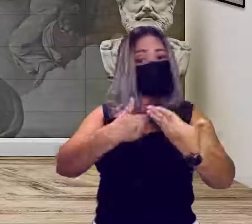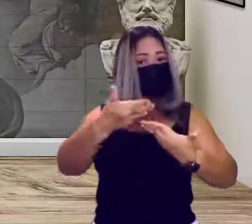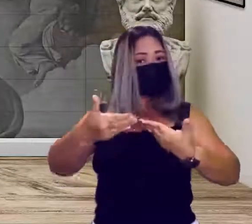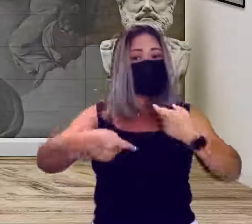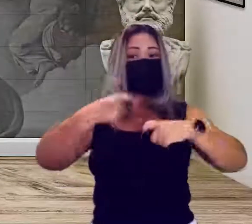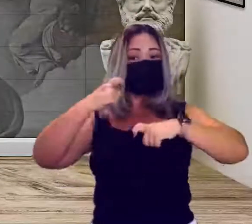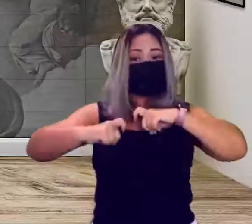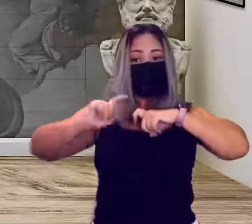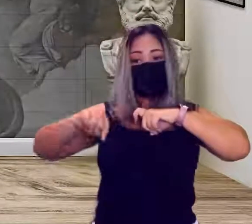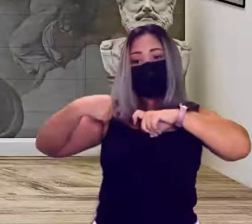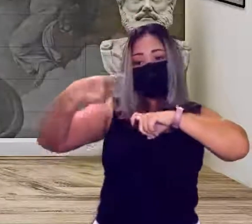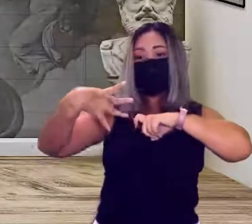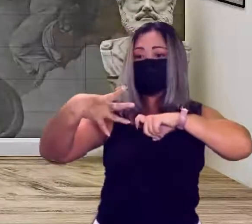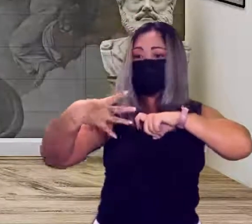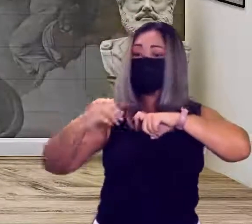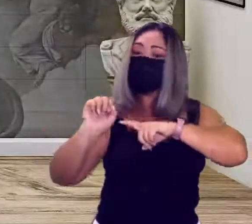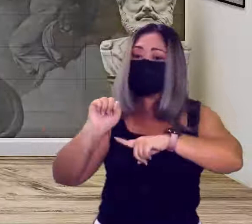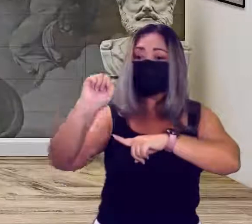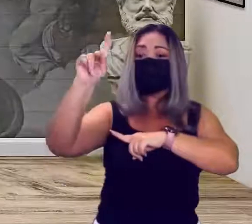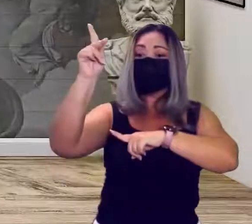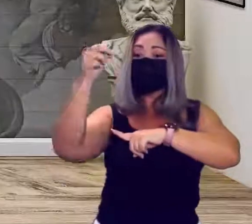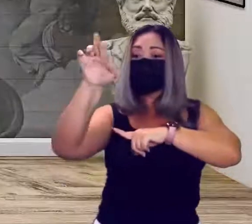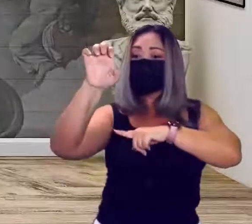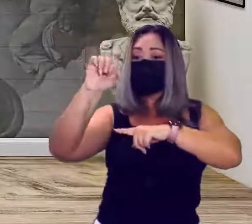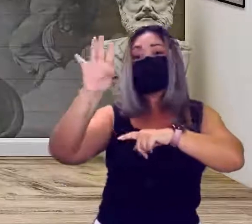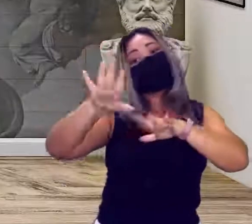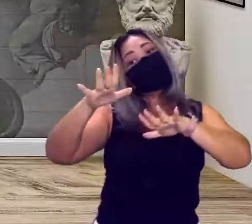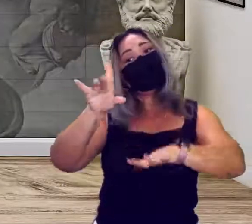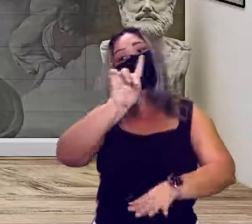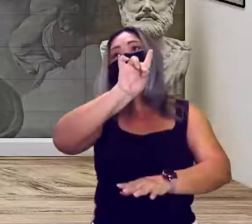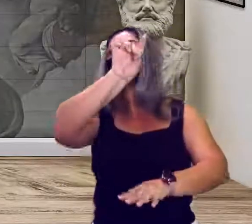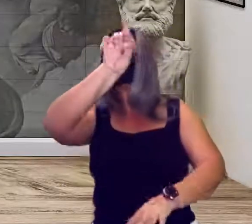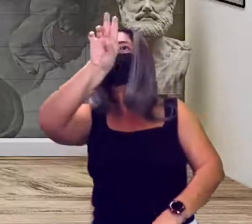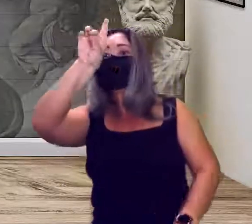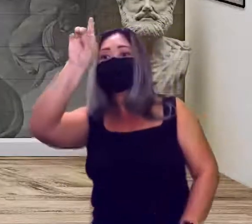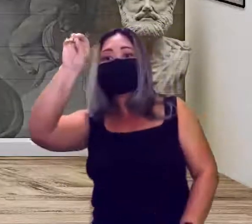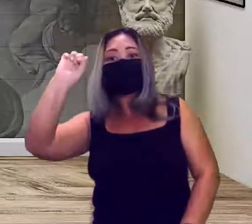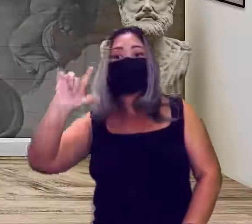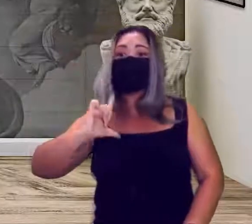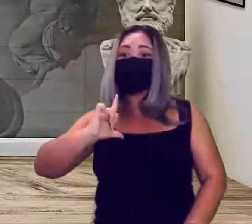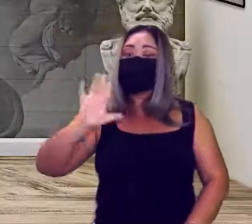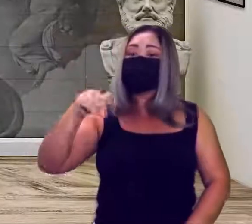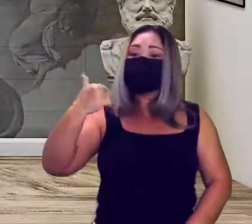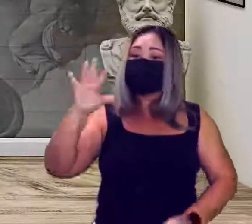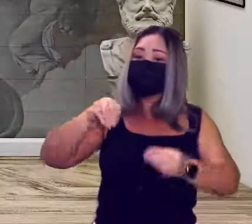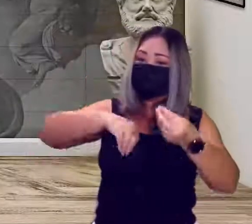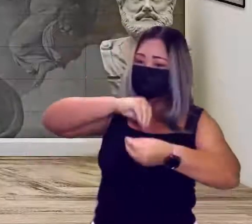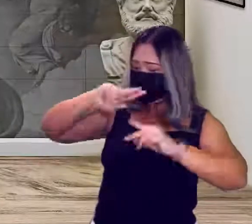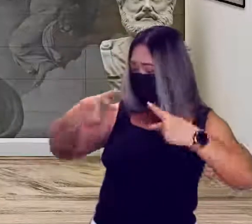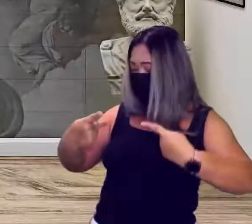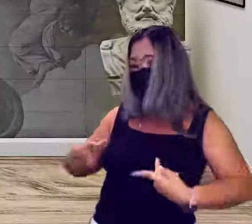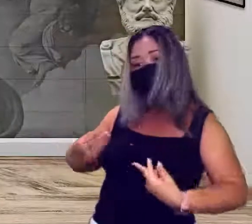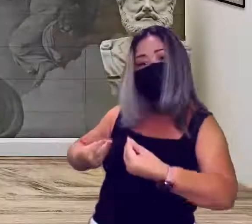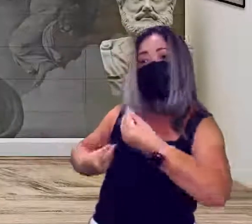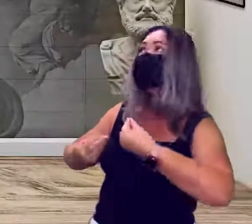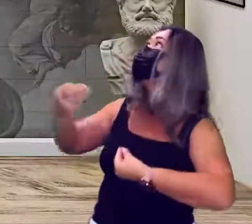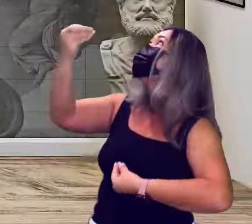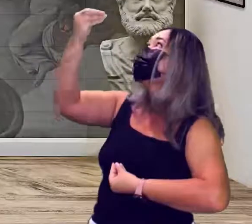e geraram os heróis, né, que é os semideuses, que é a formação de humano com